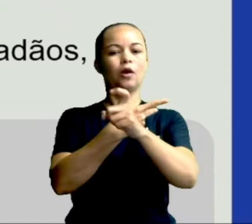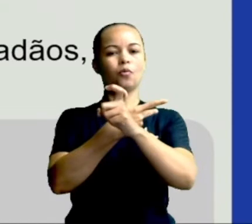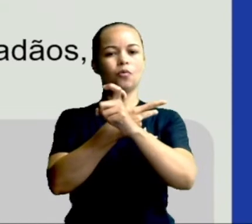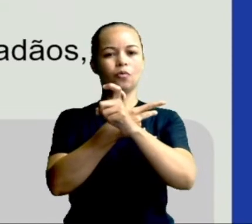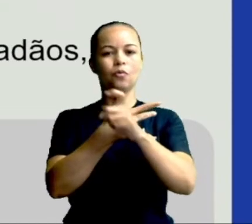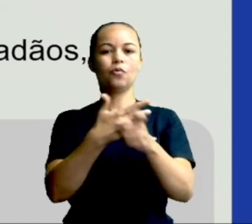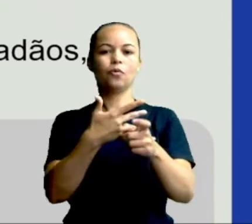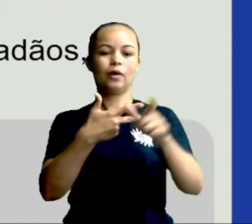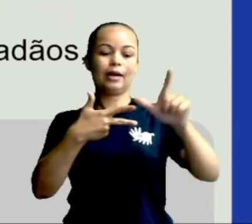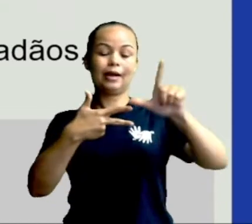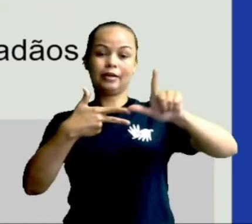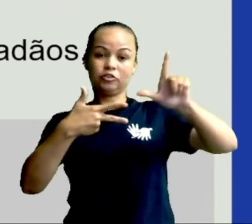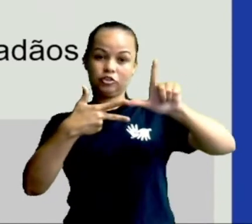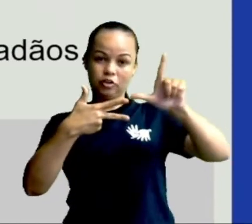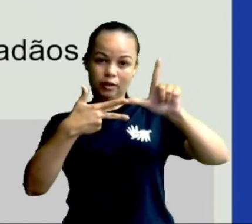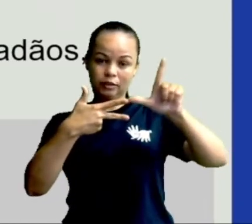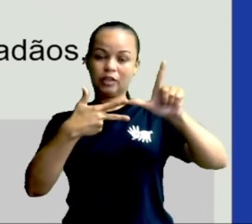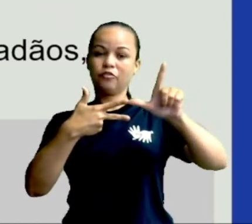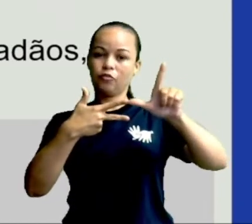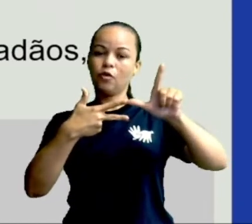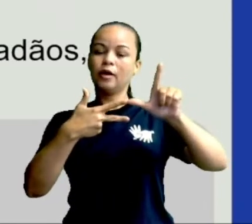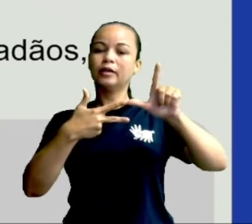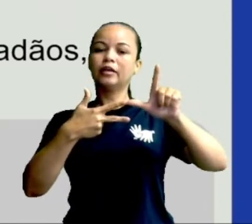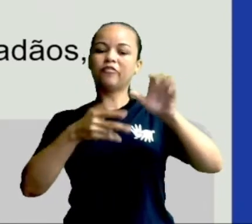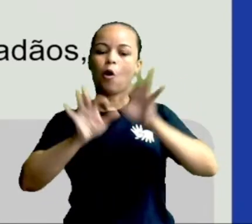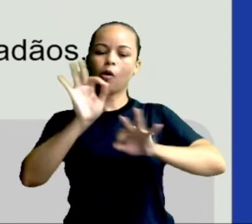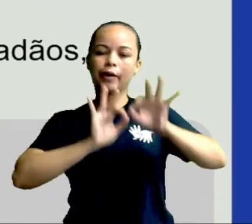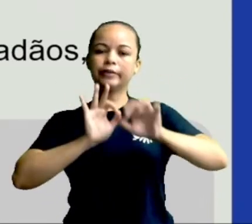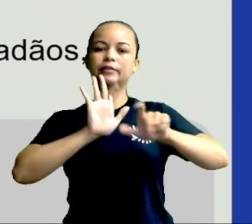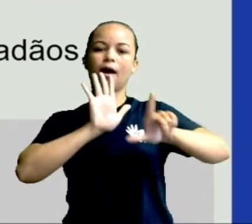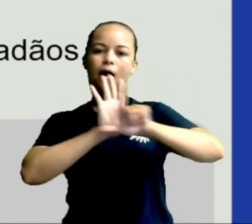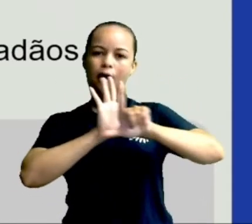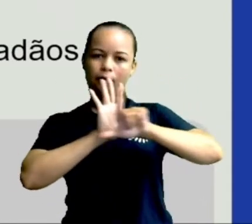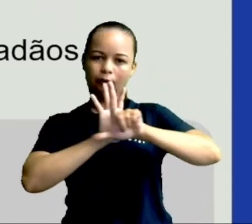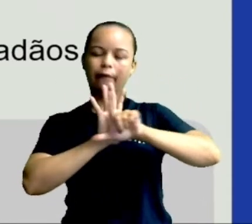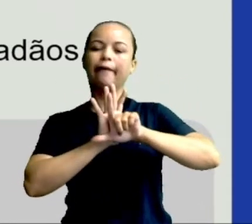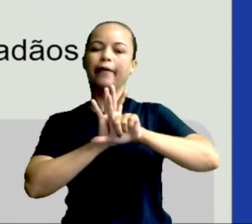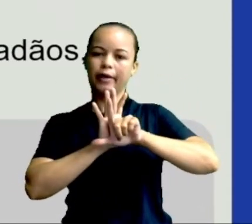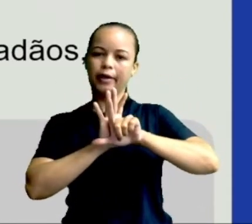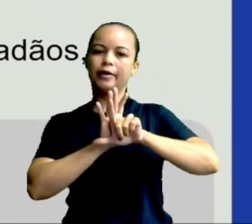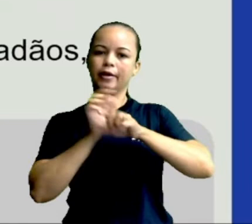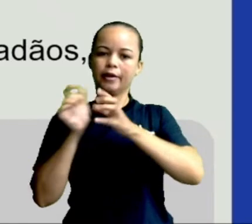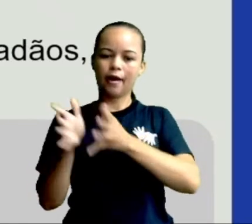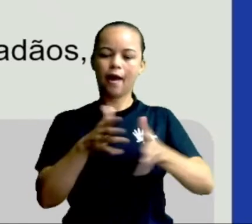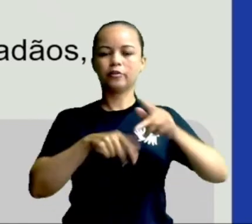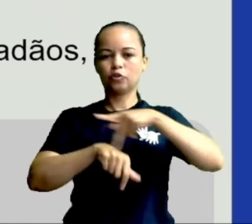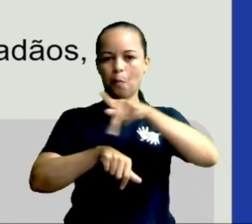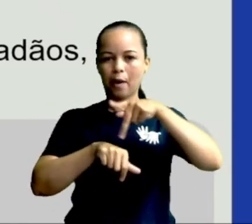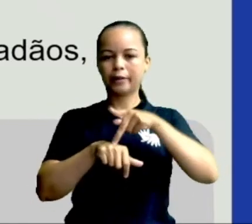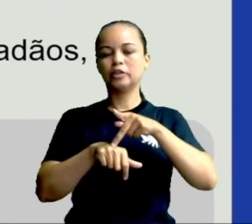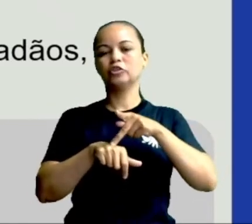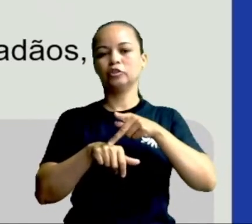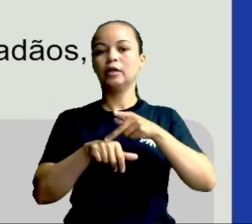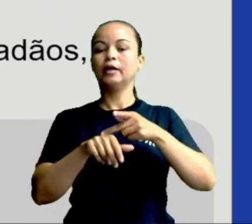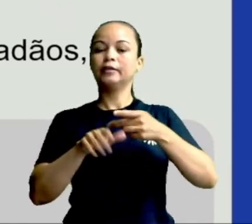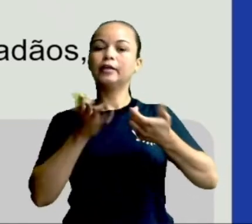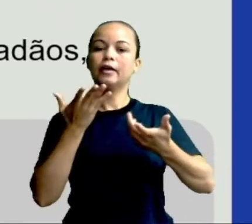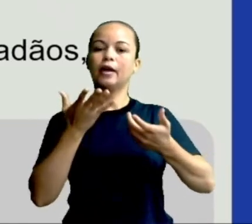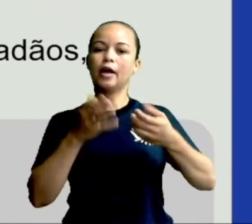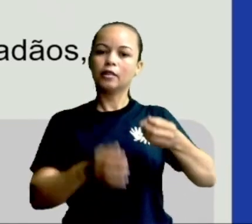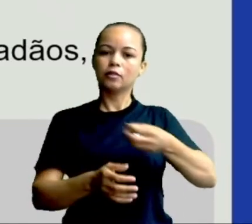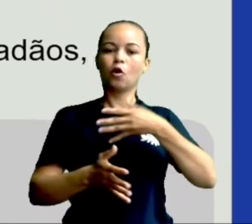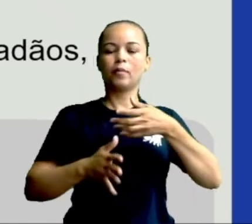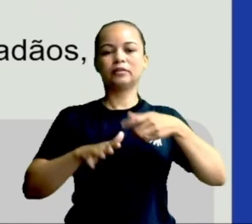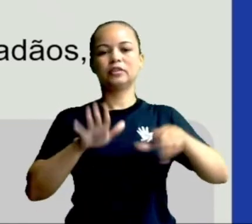legislativo que vão elaborar as leis que regem né o nosso país que normatizam as